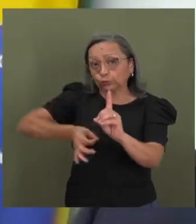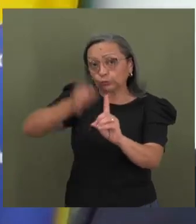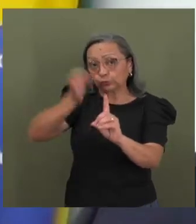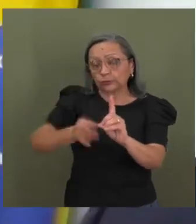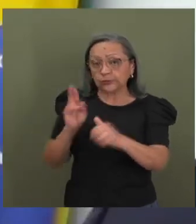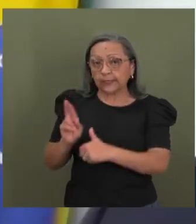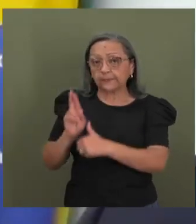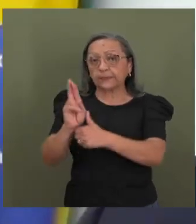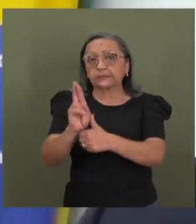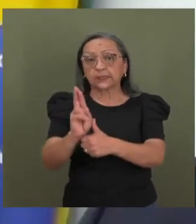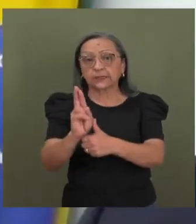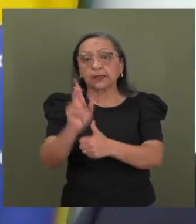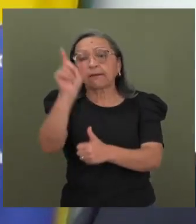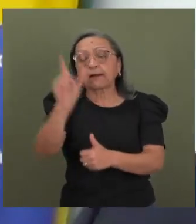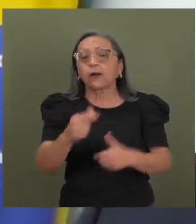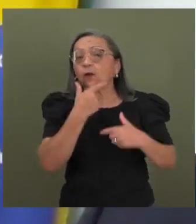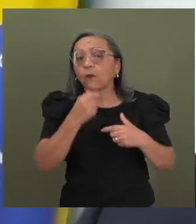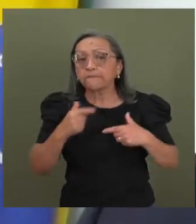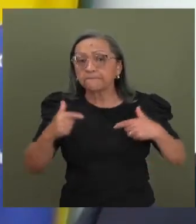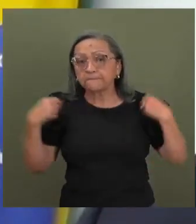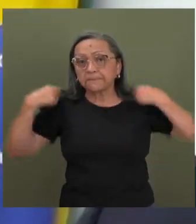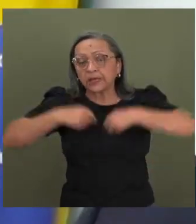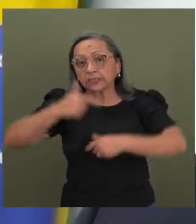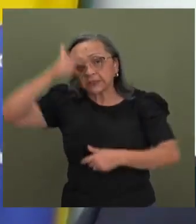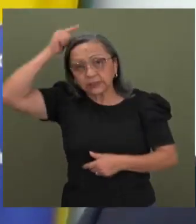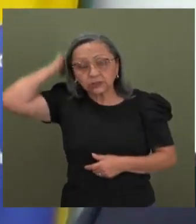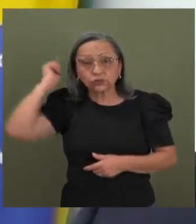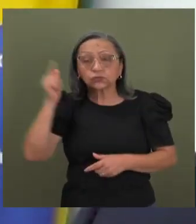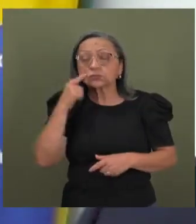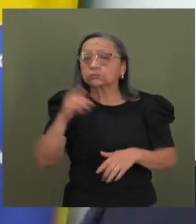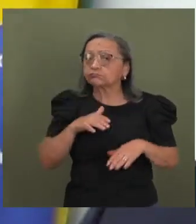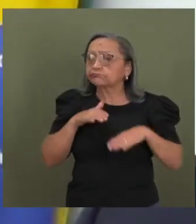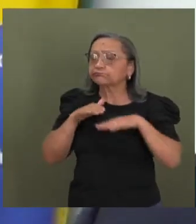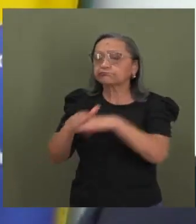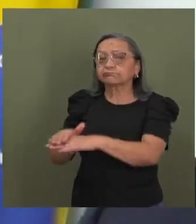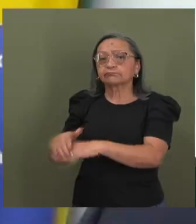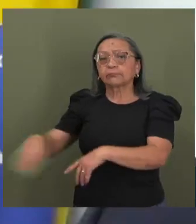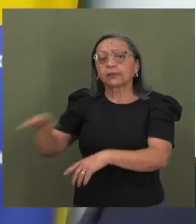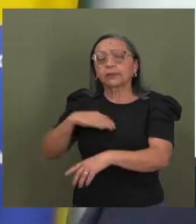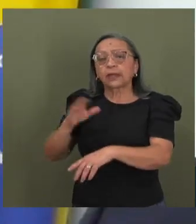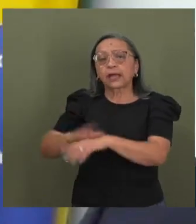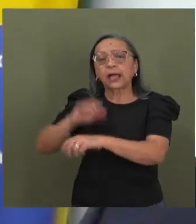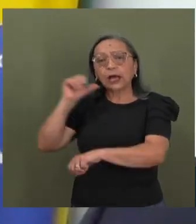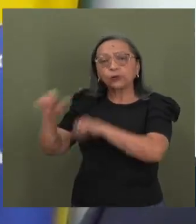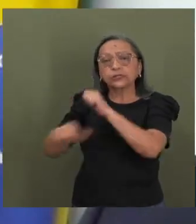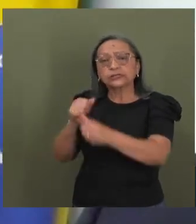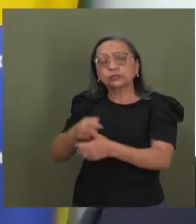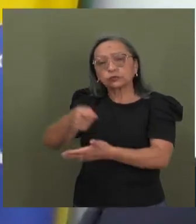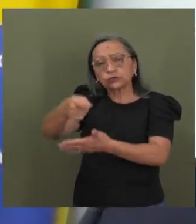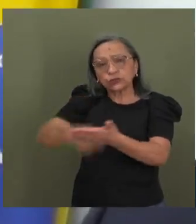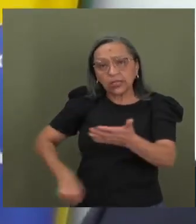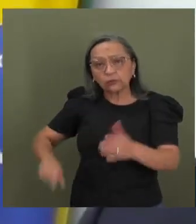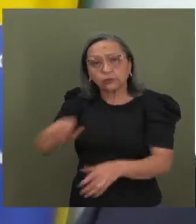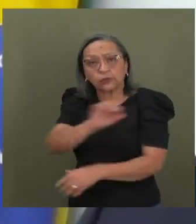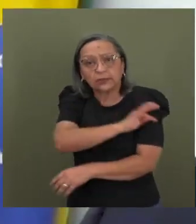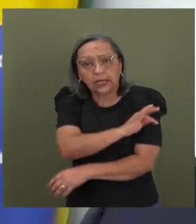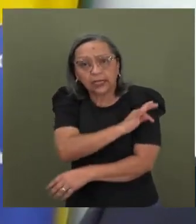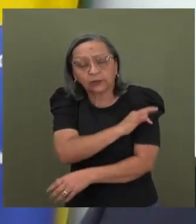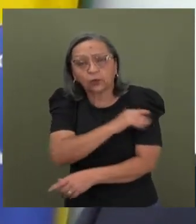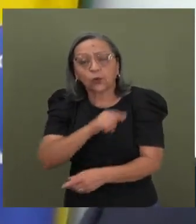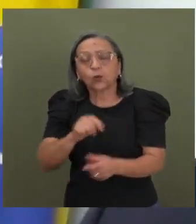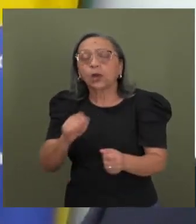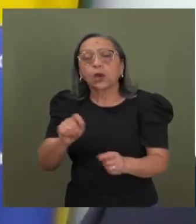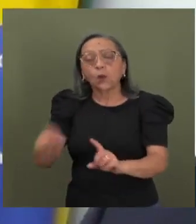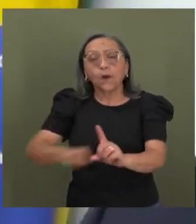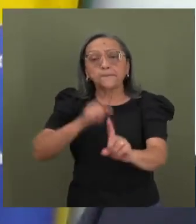o ministro Moraes simplesmente interfere na alteração de laudo técnico com o